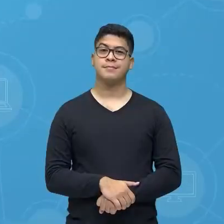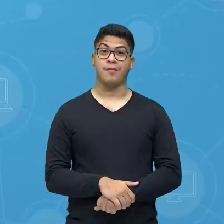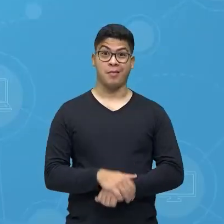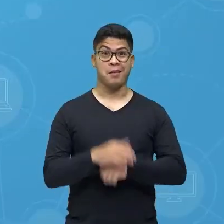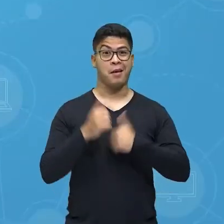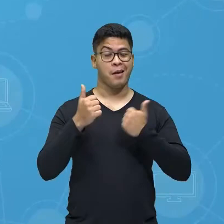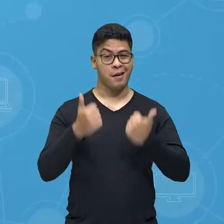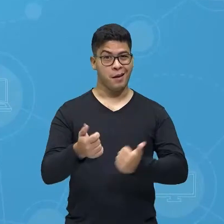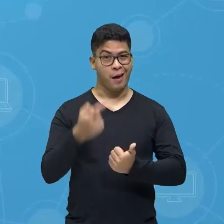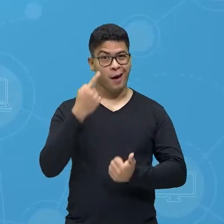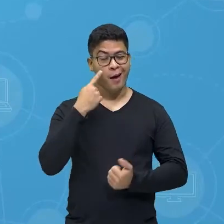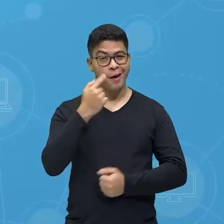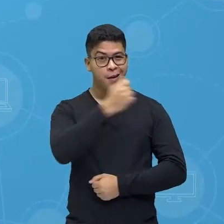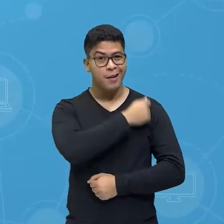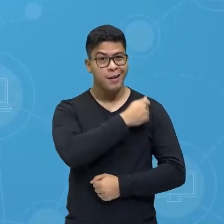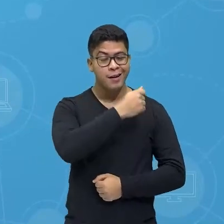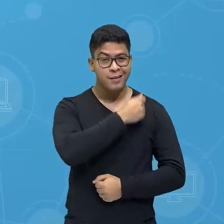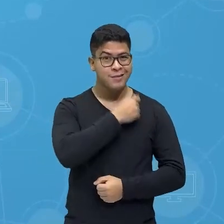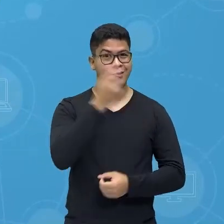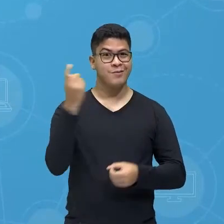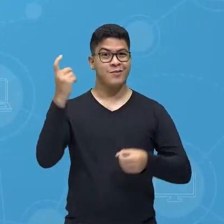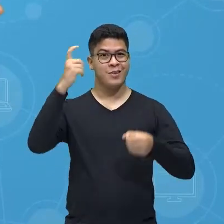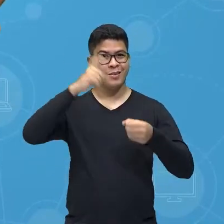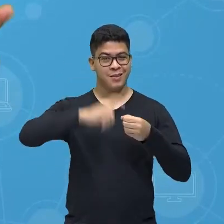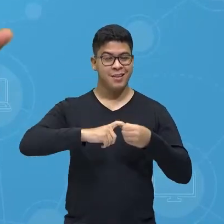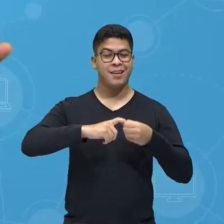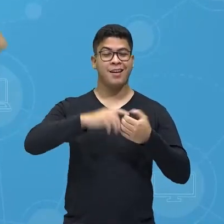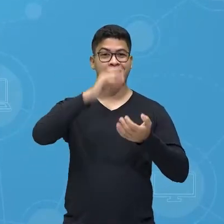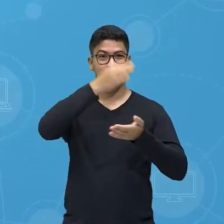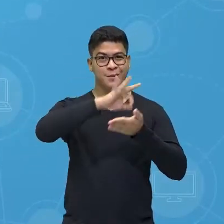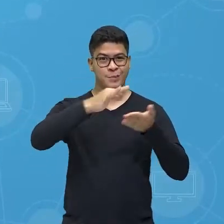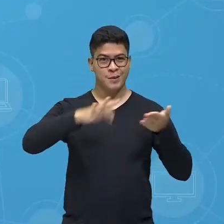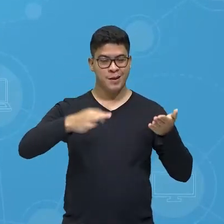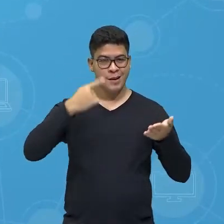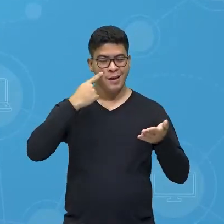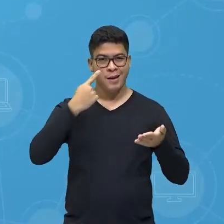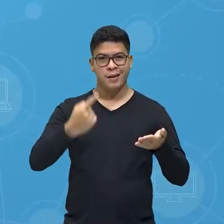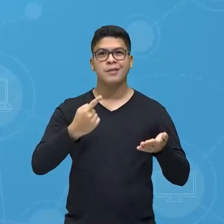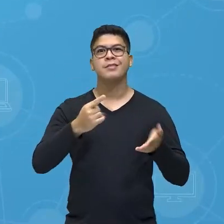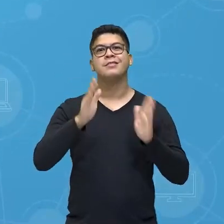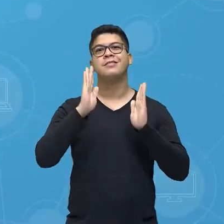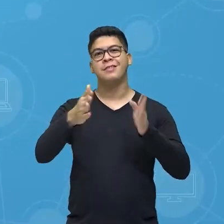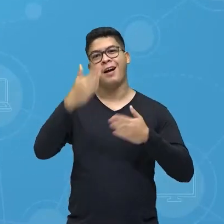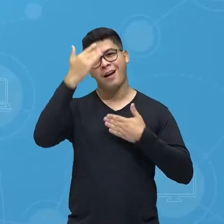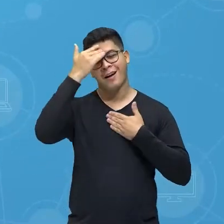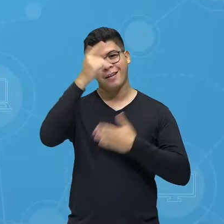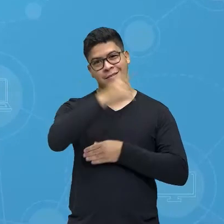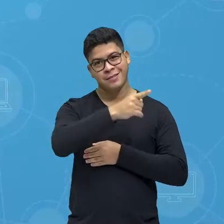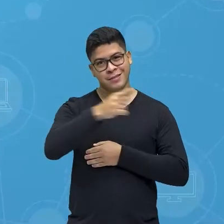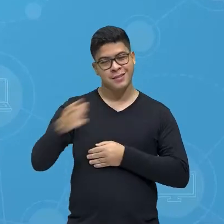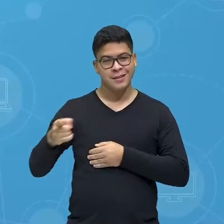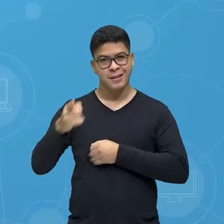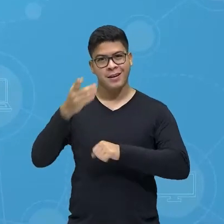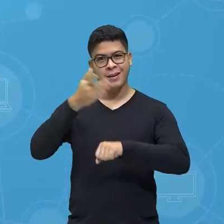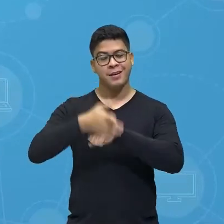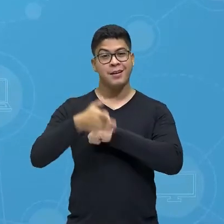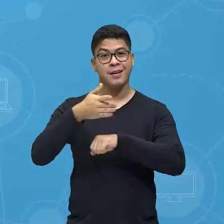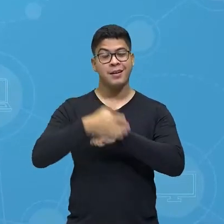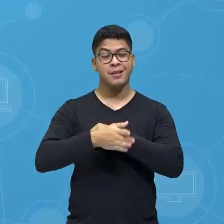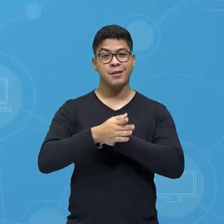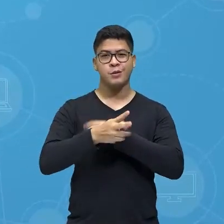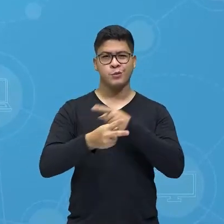Muito bem, alunos, estamos de volta para a nossa correção. E eu já agradeço a participação do Emanuel e